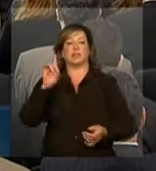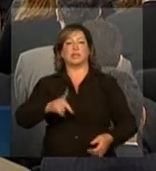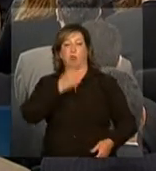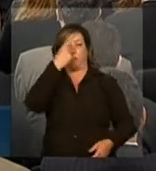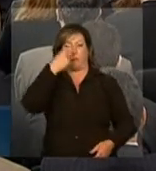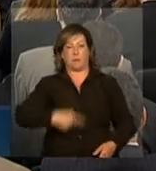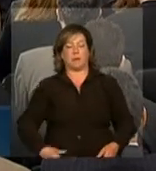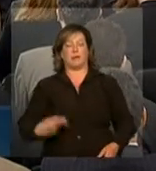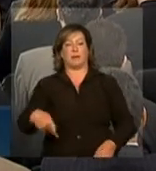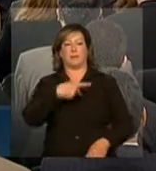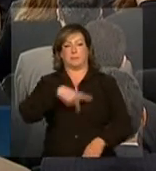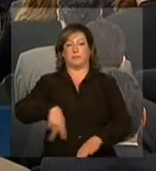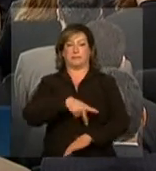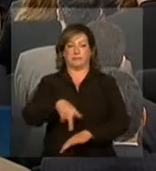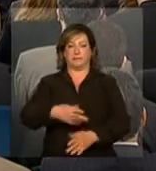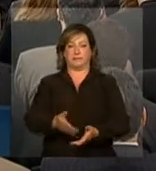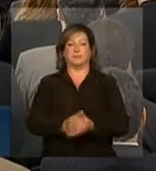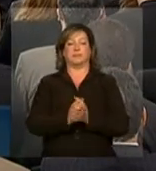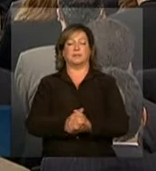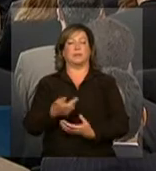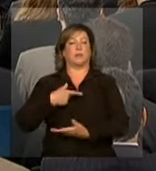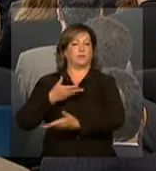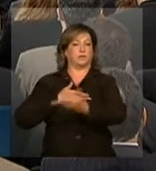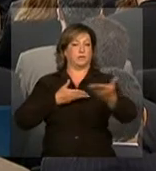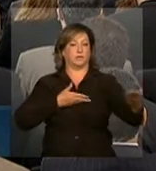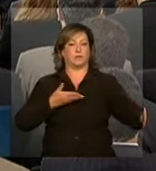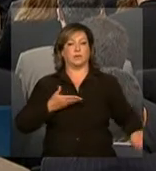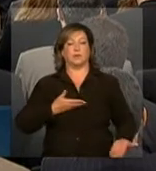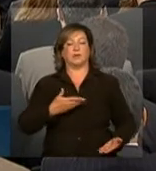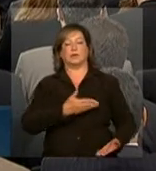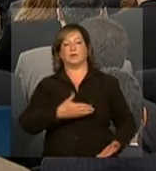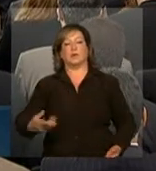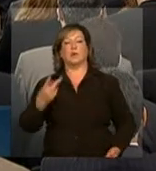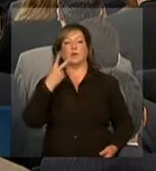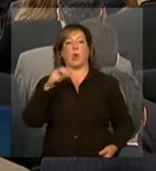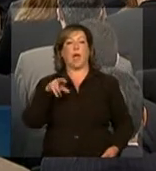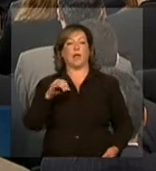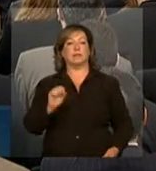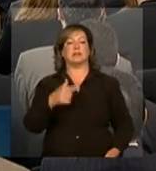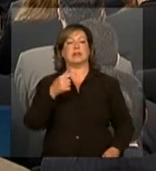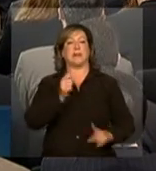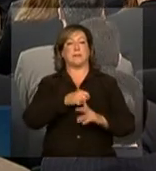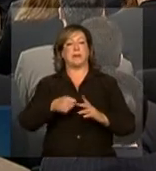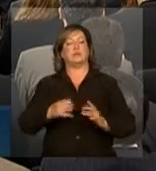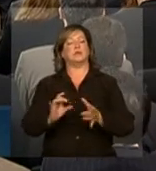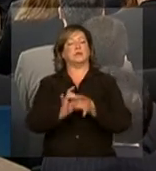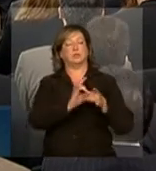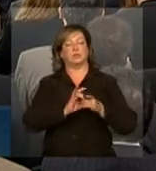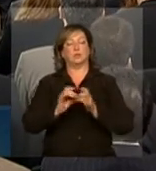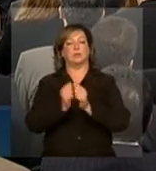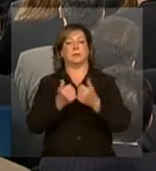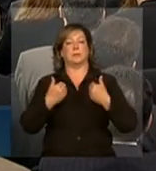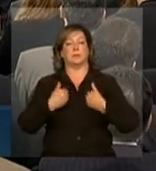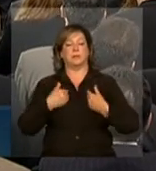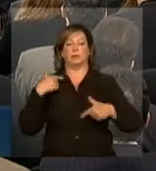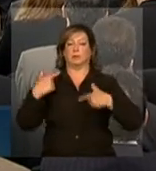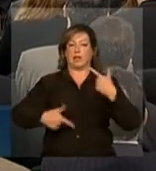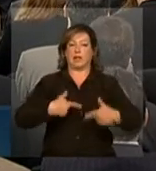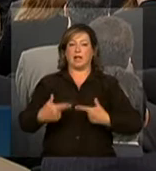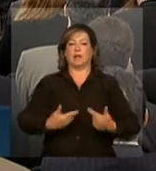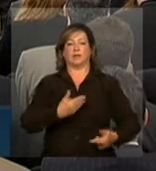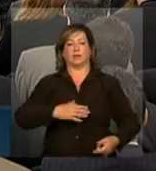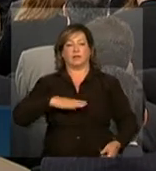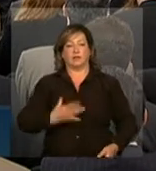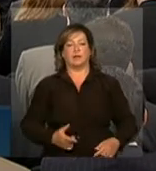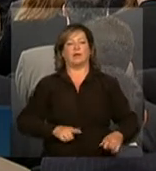da Presidência da República. Meus colegas que durante esses 2 anos e 7 meses partilharam comigo dos desafios do governo. Meu